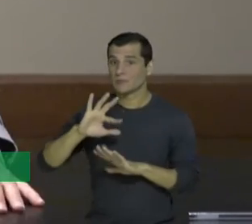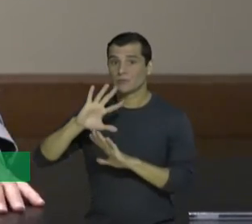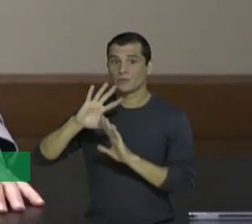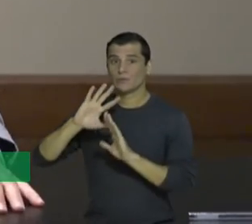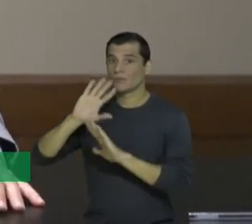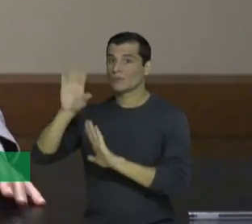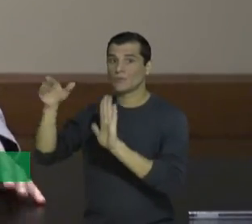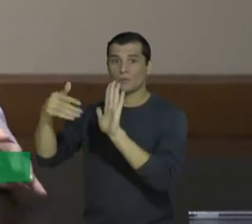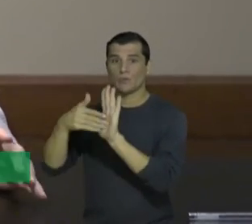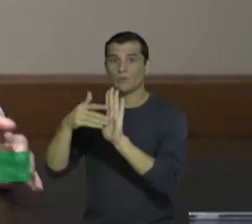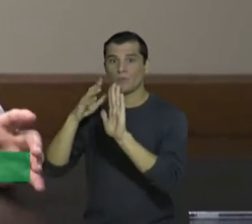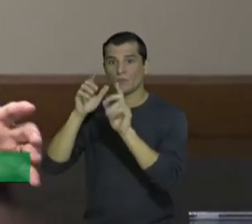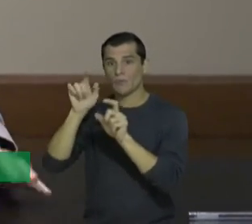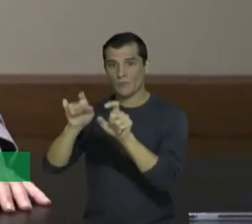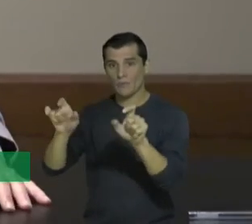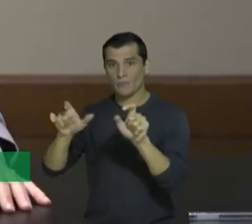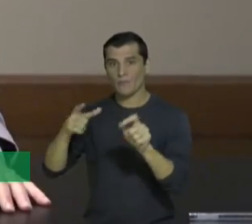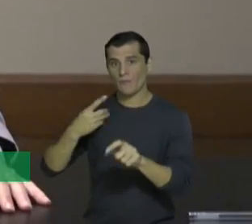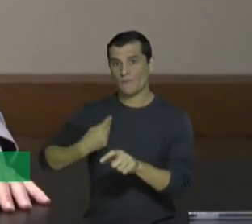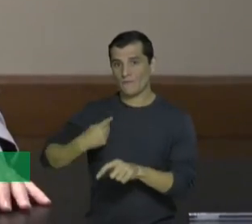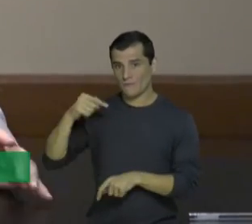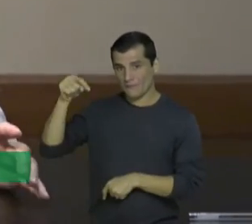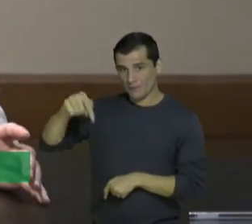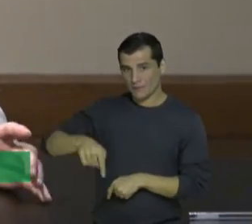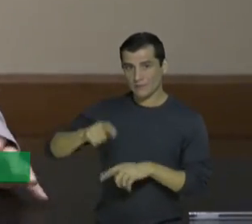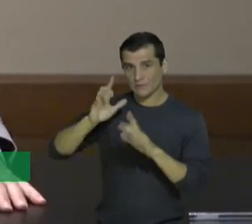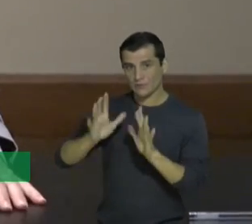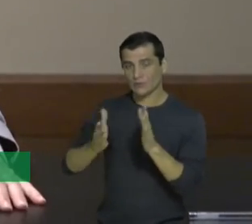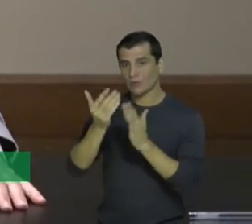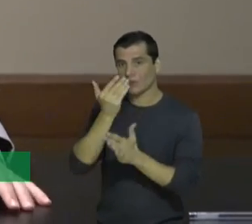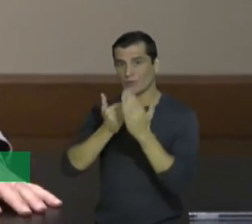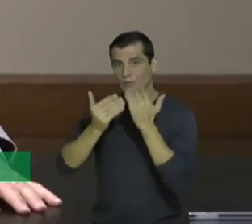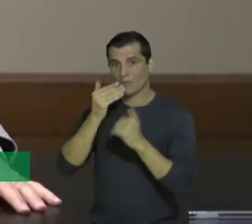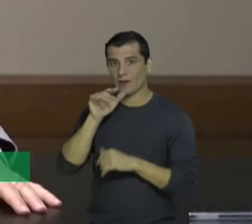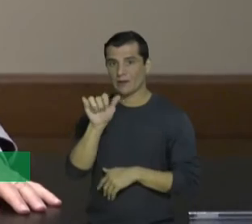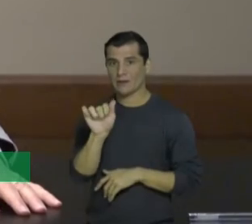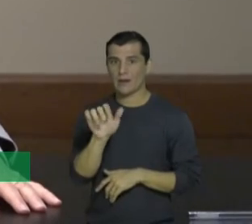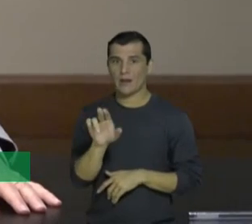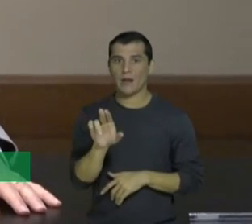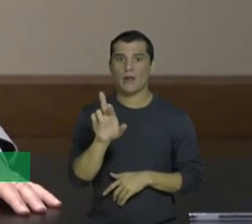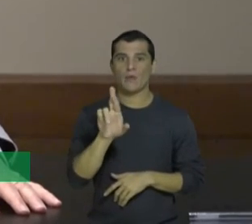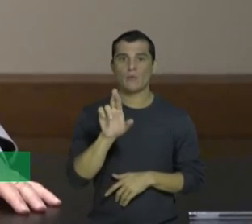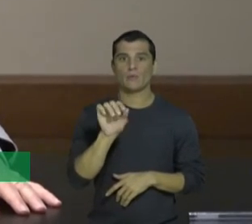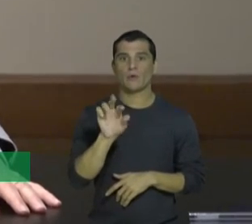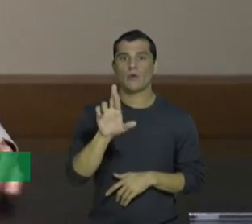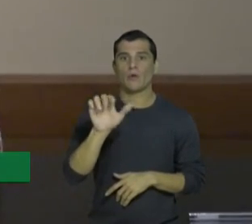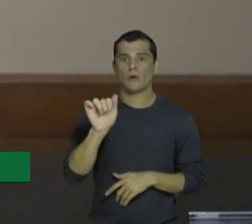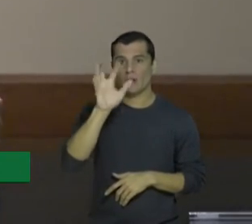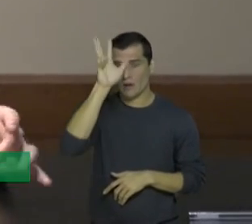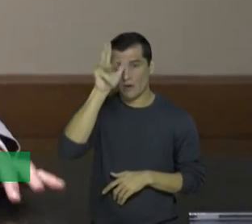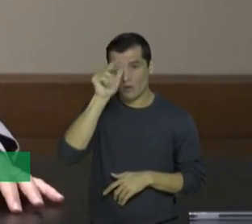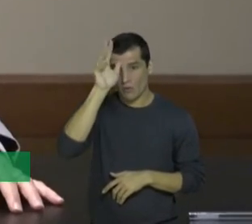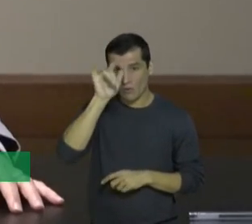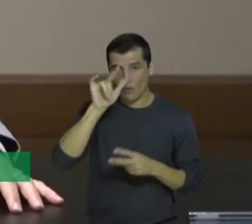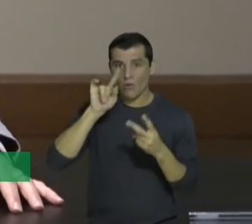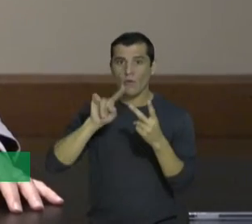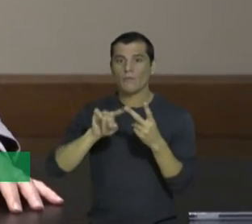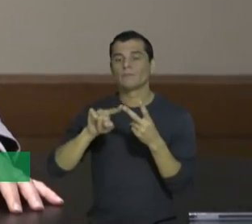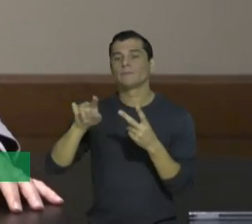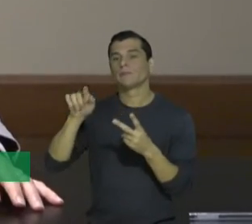consumiram algum produto da Aurora né Afinal de contas trabalhamos com alimentos carne de aves carne de suínos